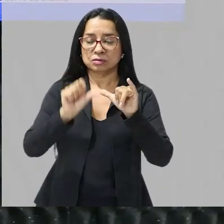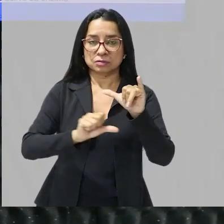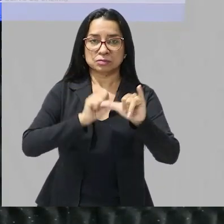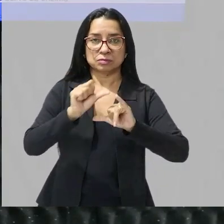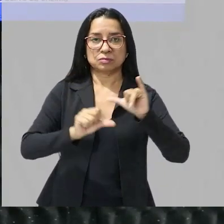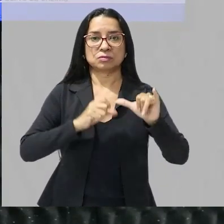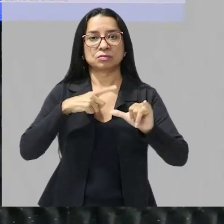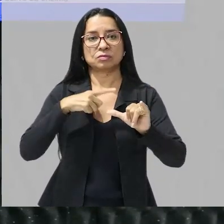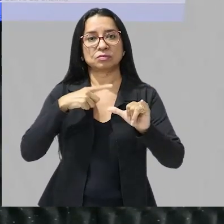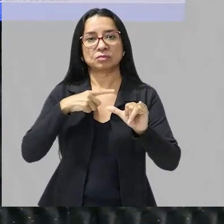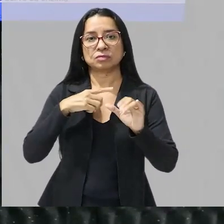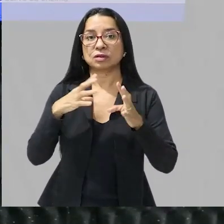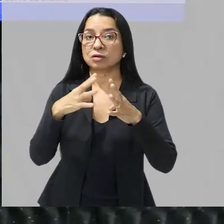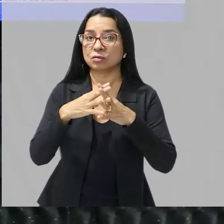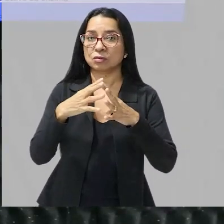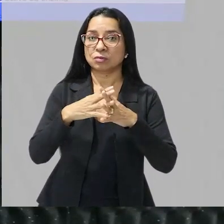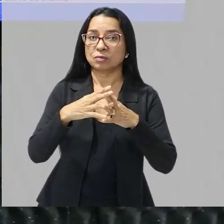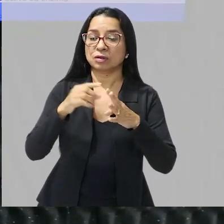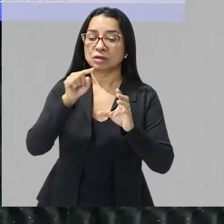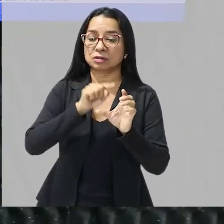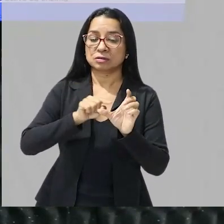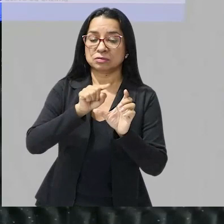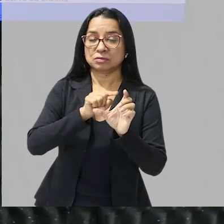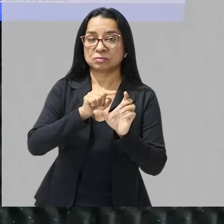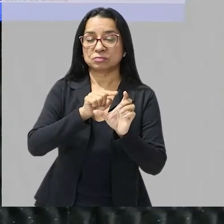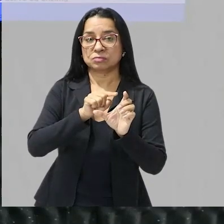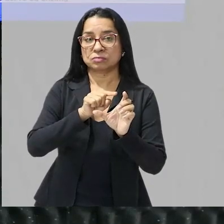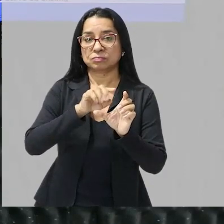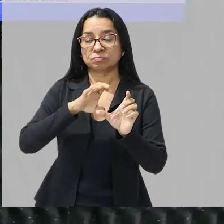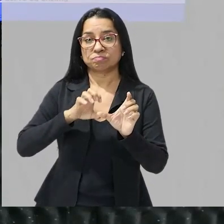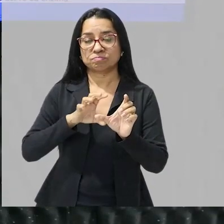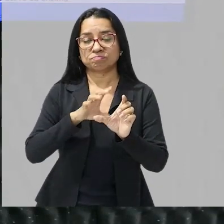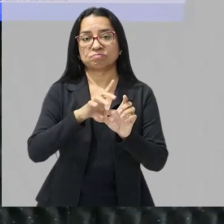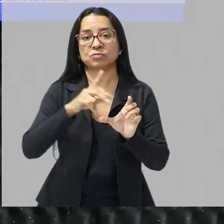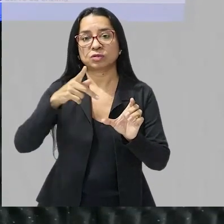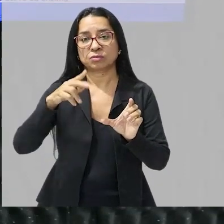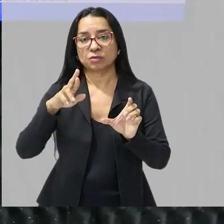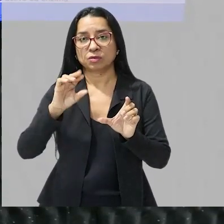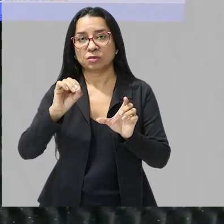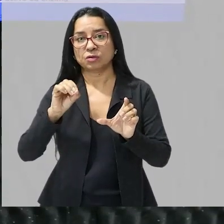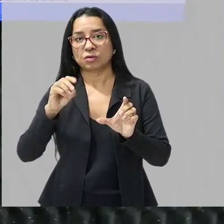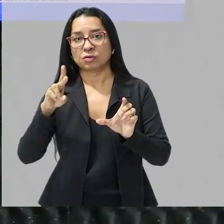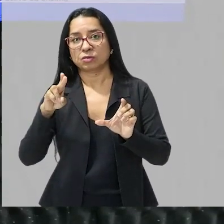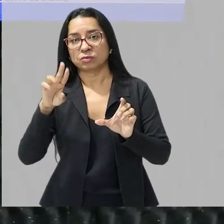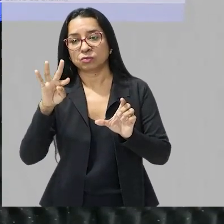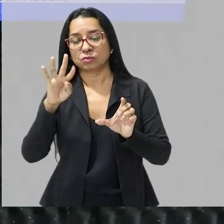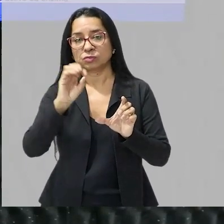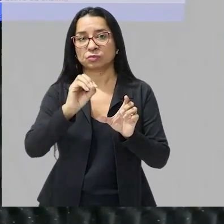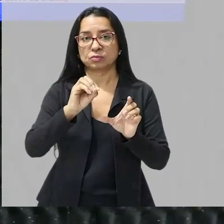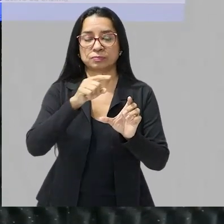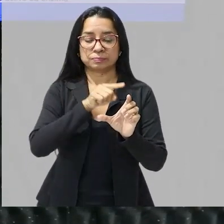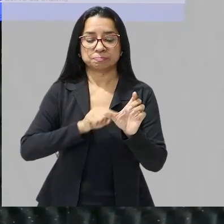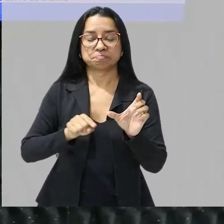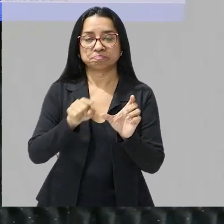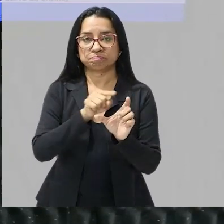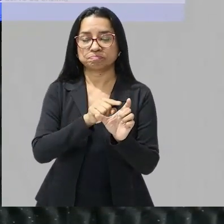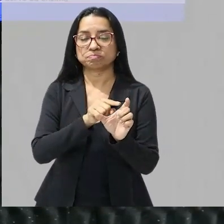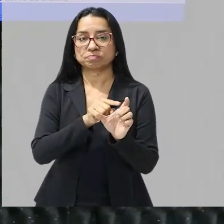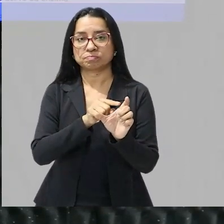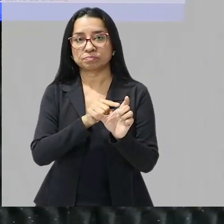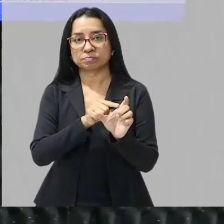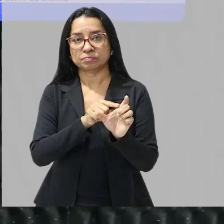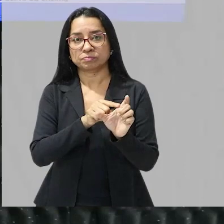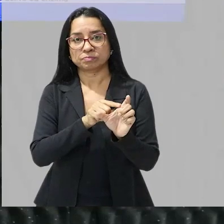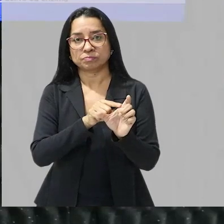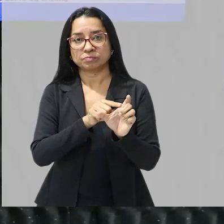complexo enzima produto então antes nós tínhamos o complexo enzima substrato agora nós temos o complexo enzima